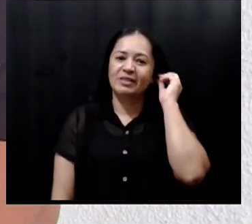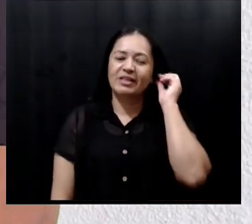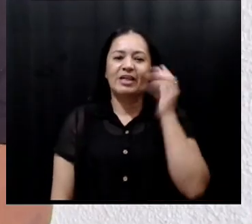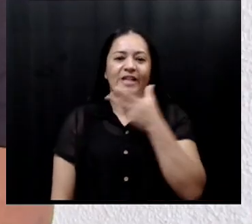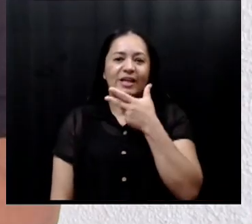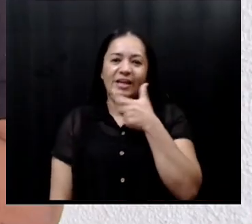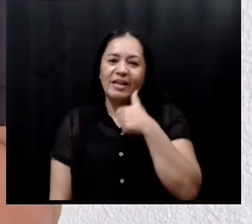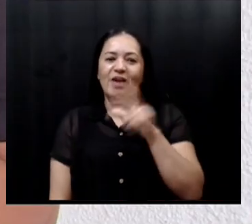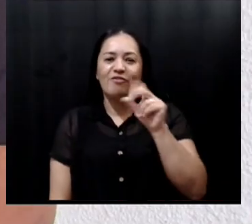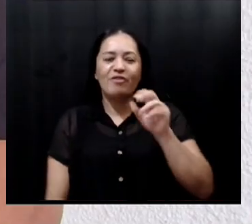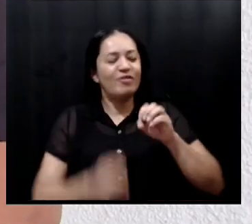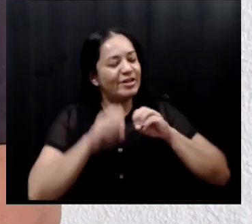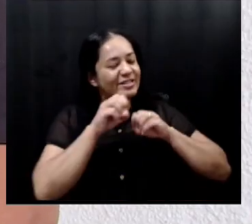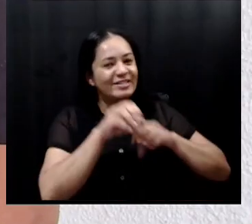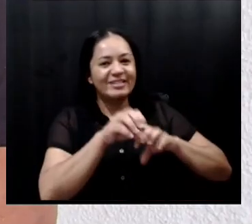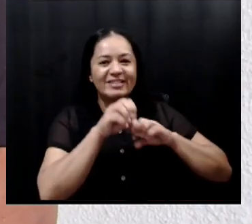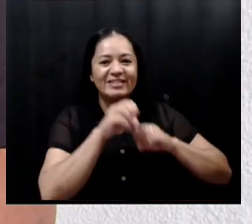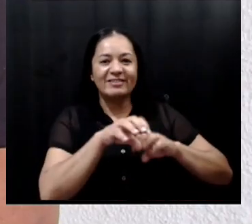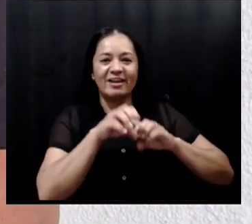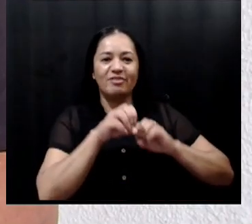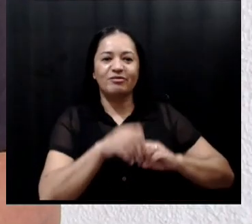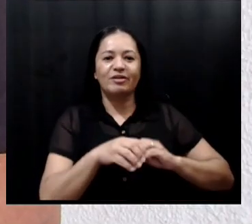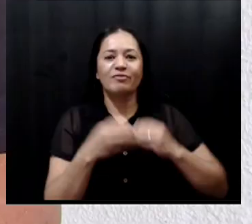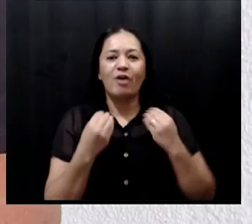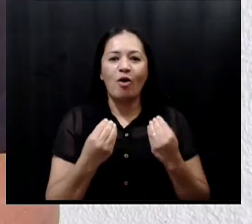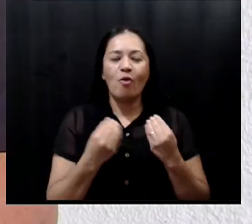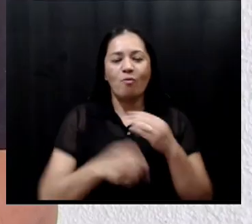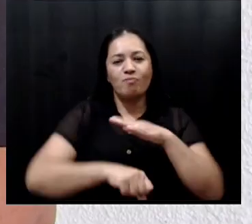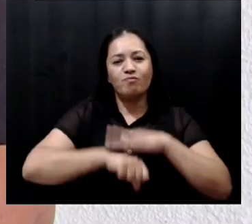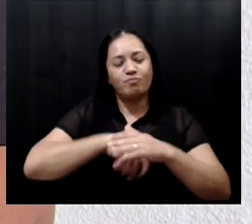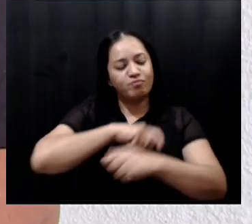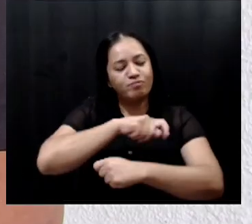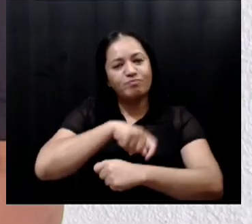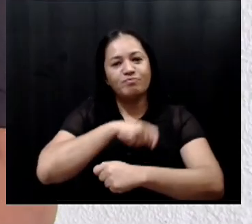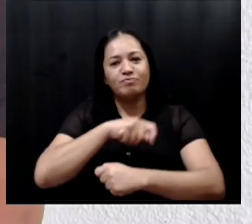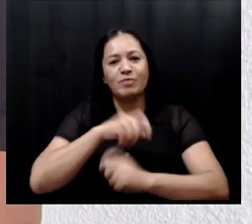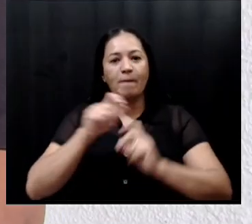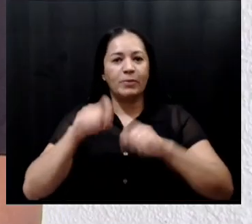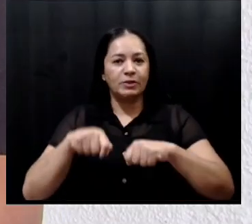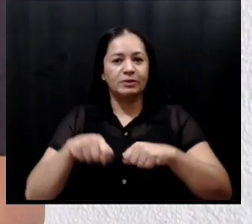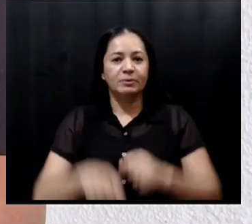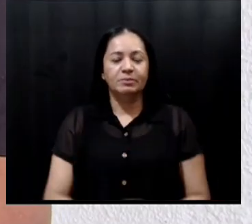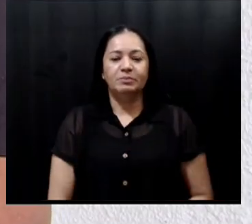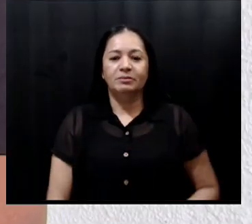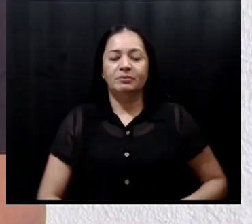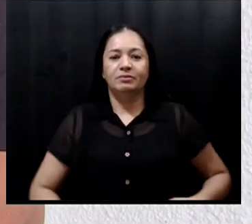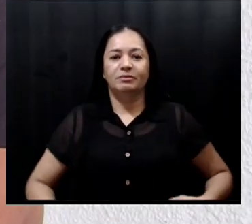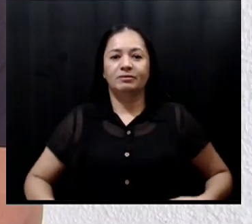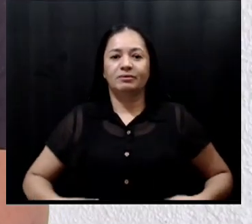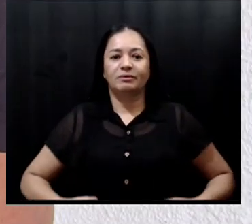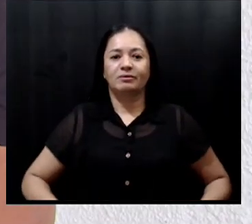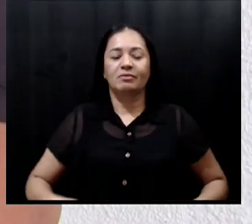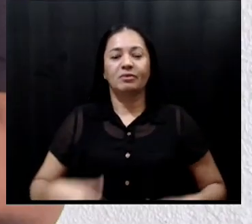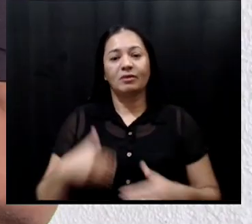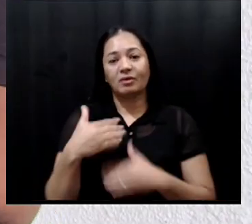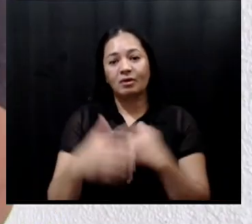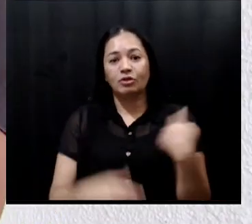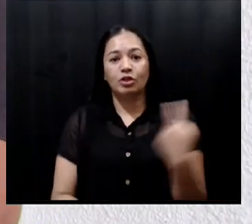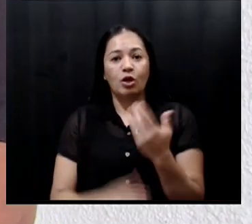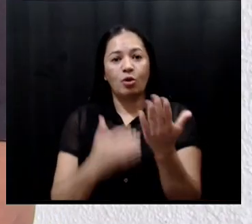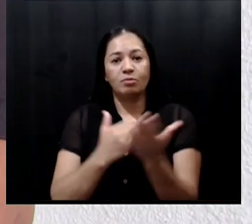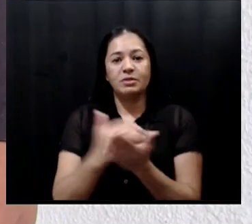na medida do possível, como poderia ser feito. E depois a gente começou a trabalhar.